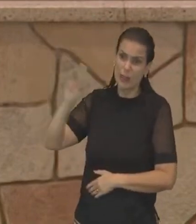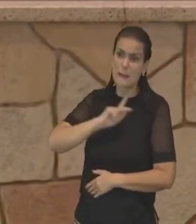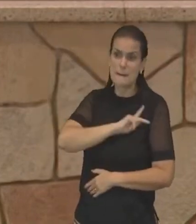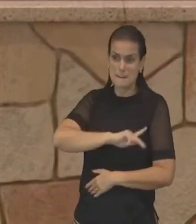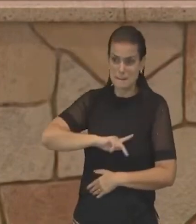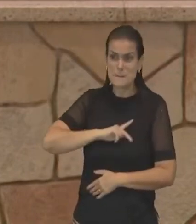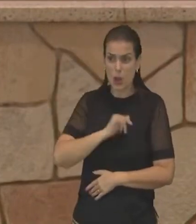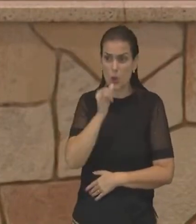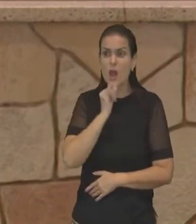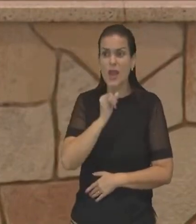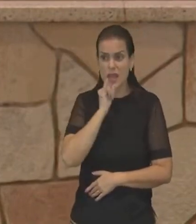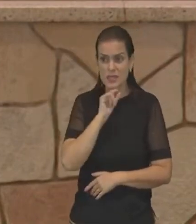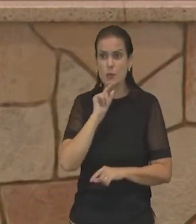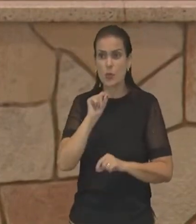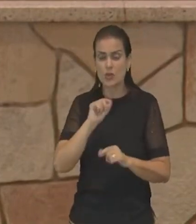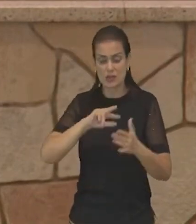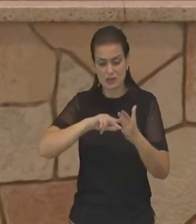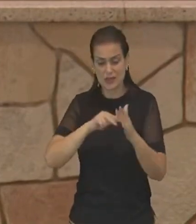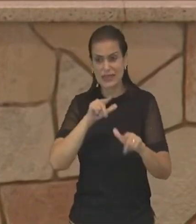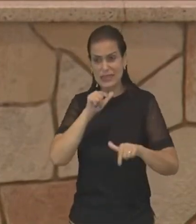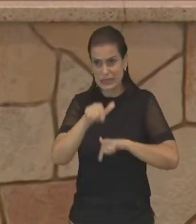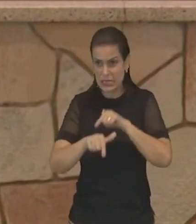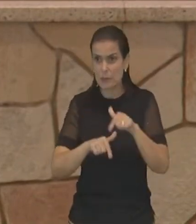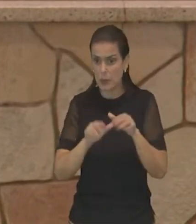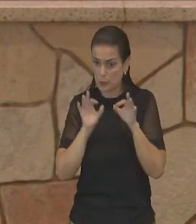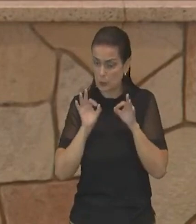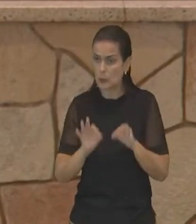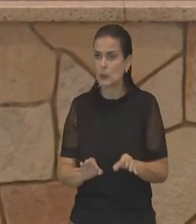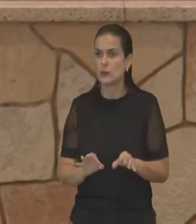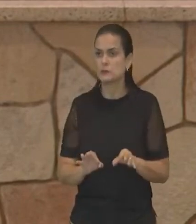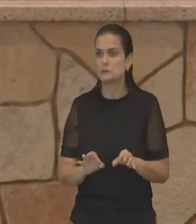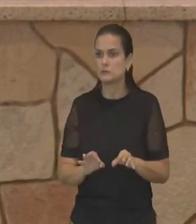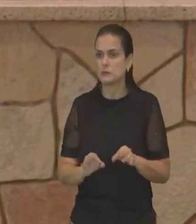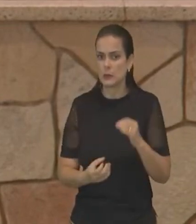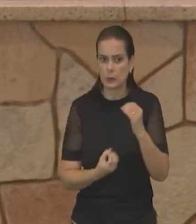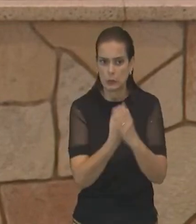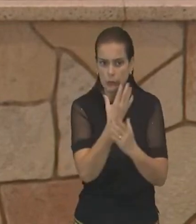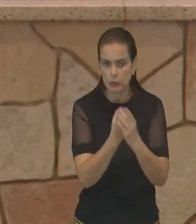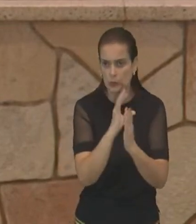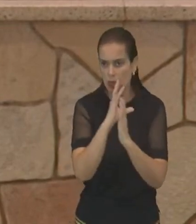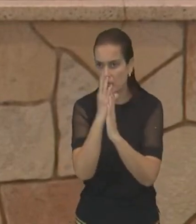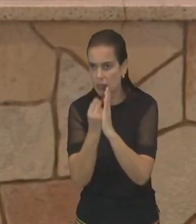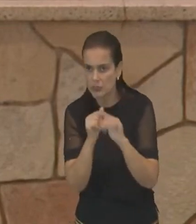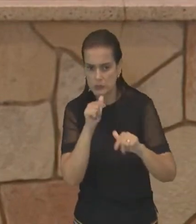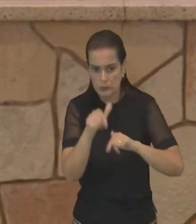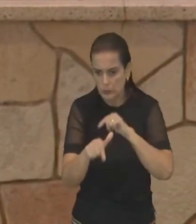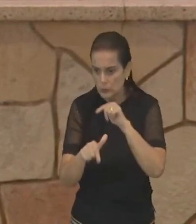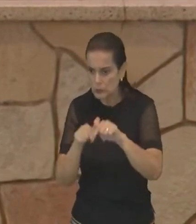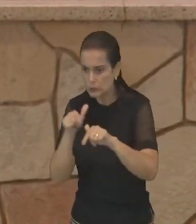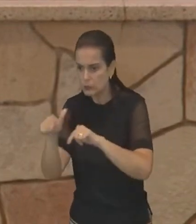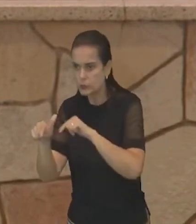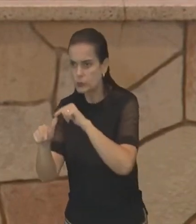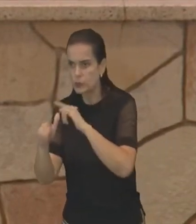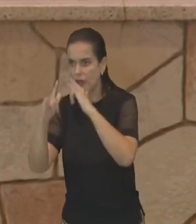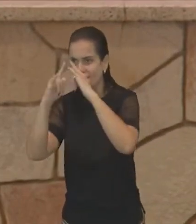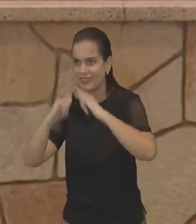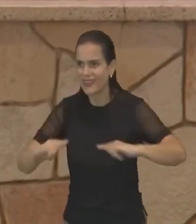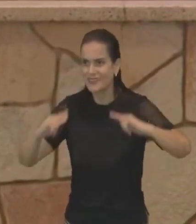Paulo era um exemplo de trabalhador diligente, pois enquanto ele fundava igrejas locais, ele trabalhava fazendo